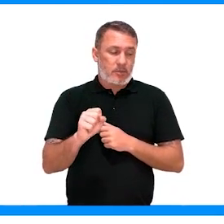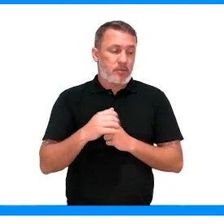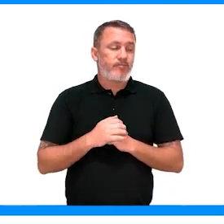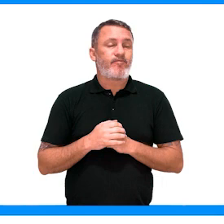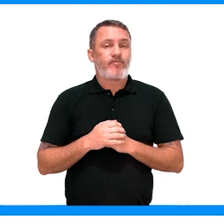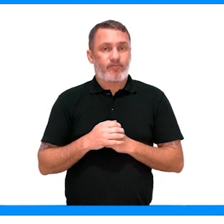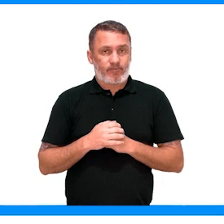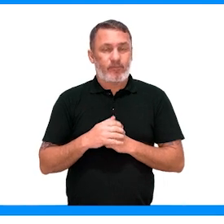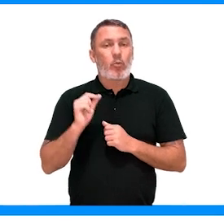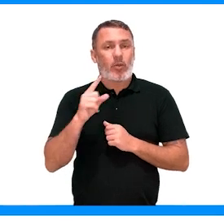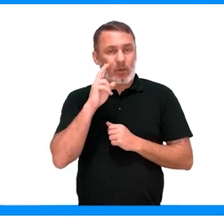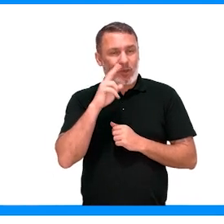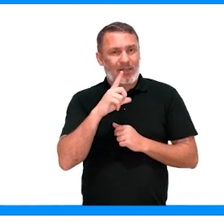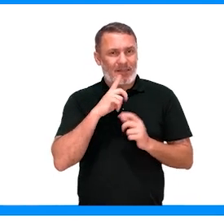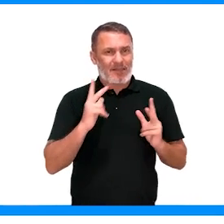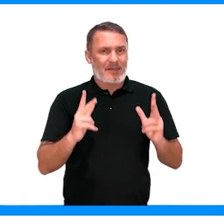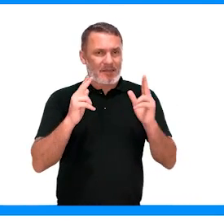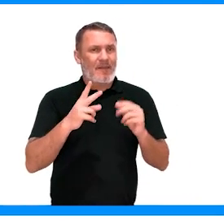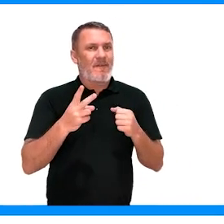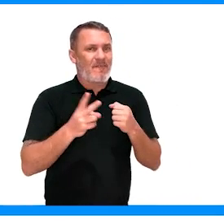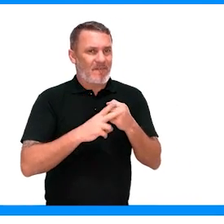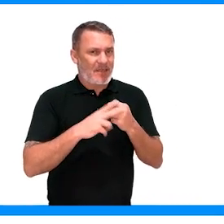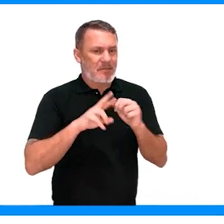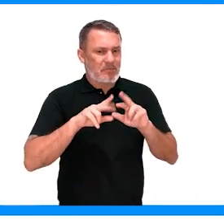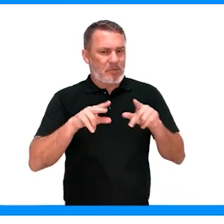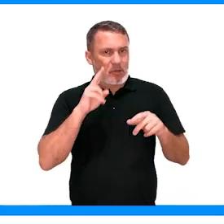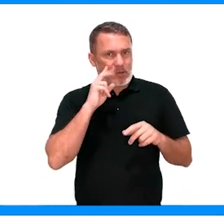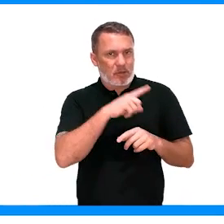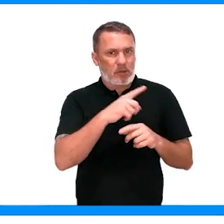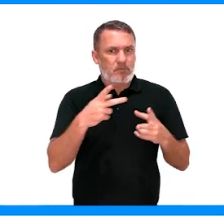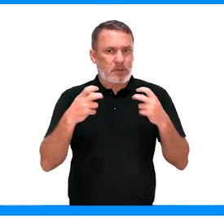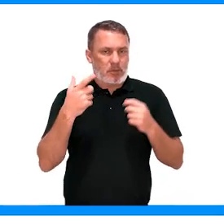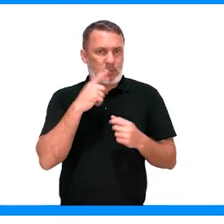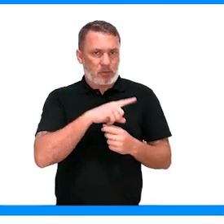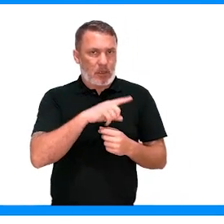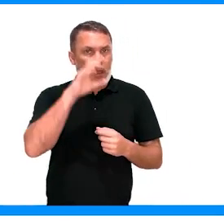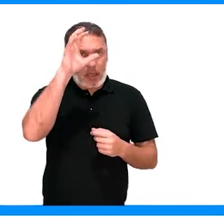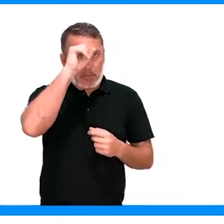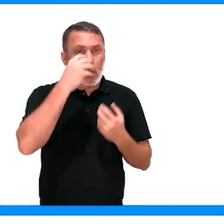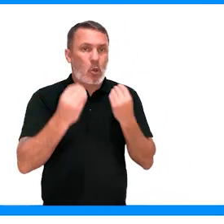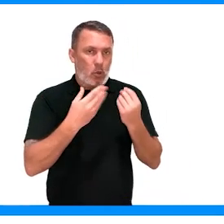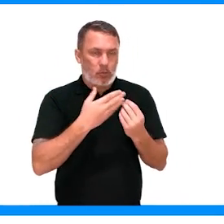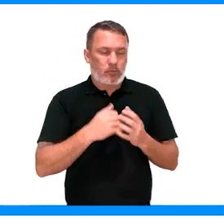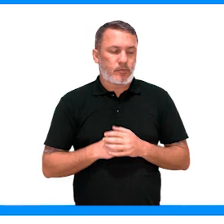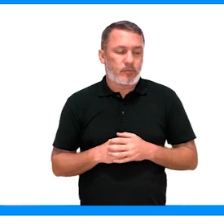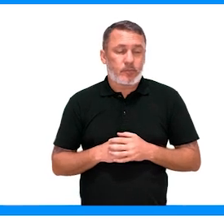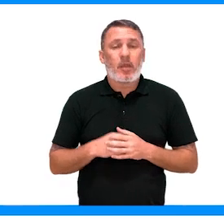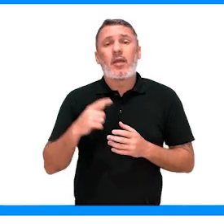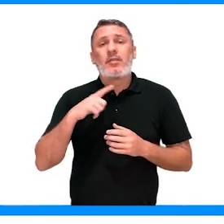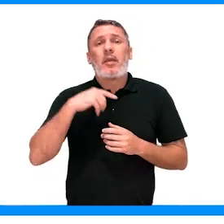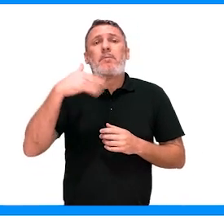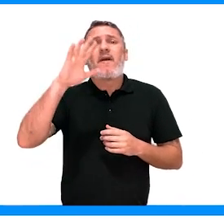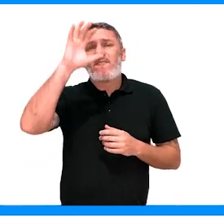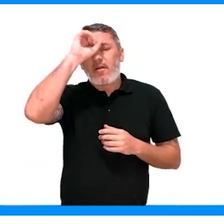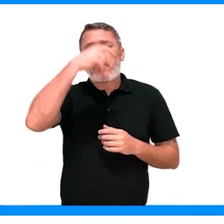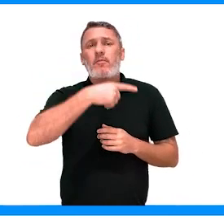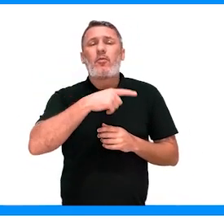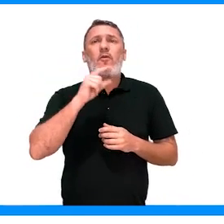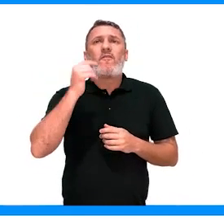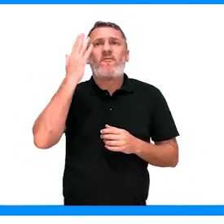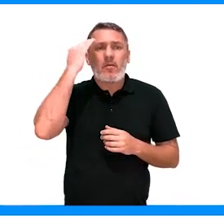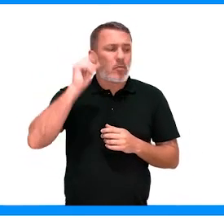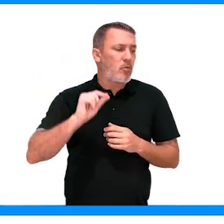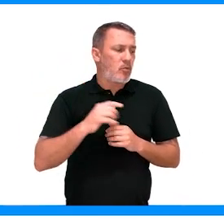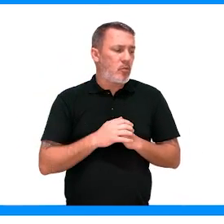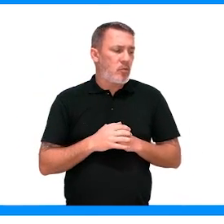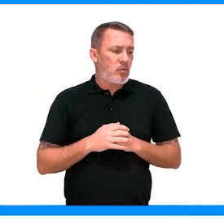são vários verbinhos. Tem bastante verbinho irregular aí pra gente aprender. Os mais famosos são os que